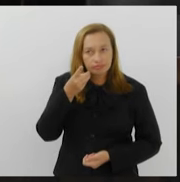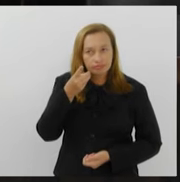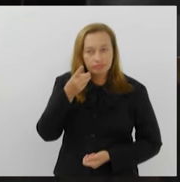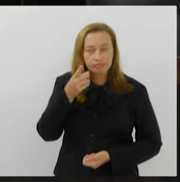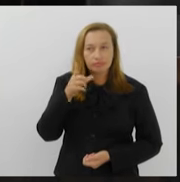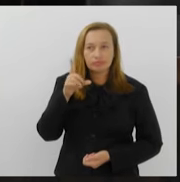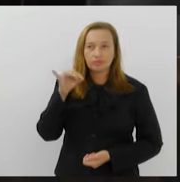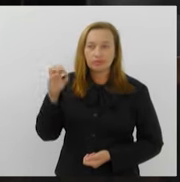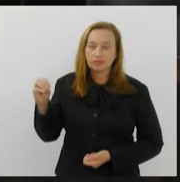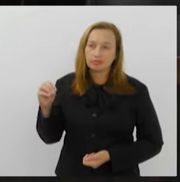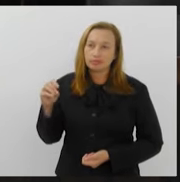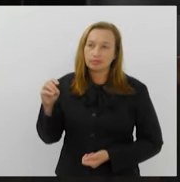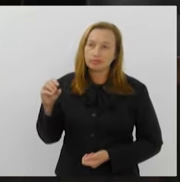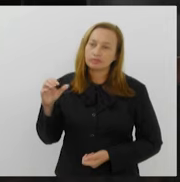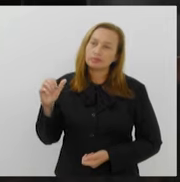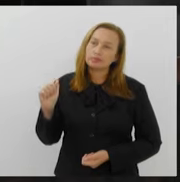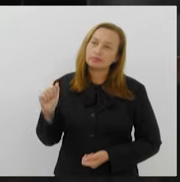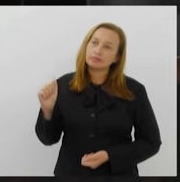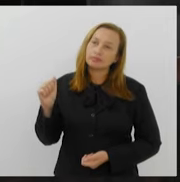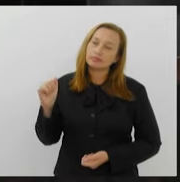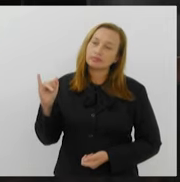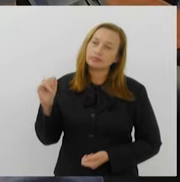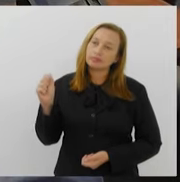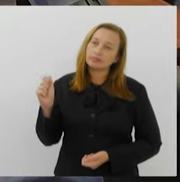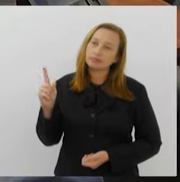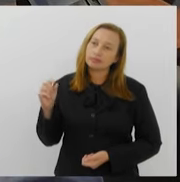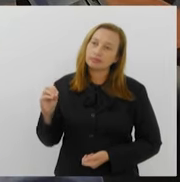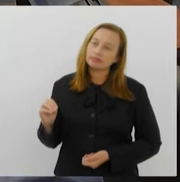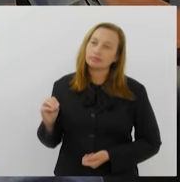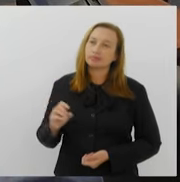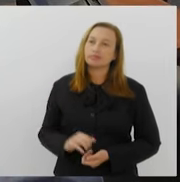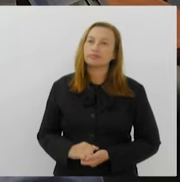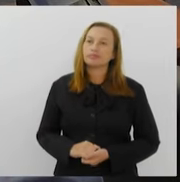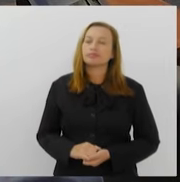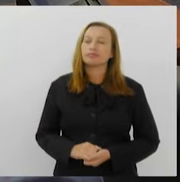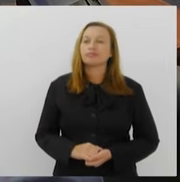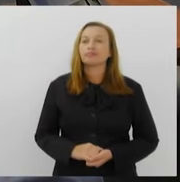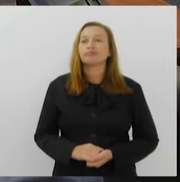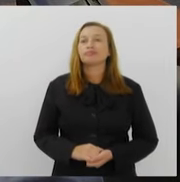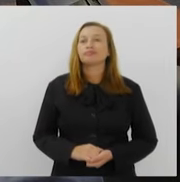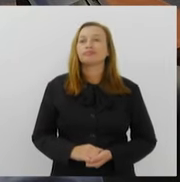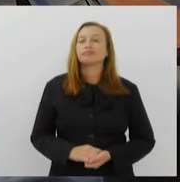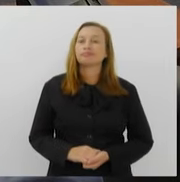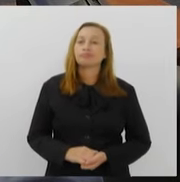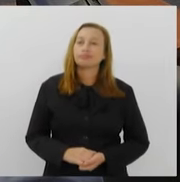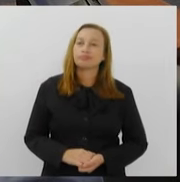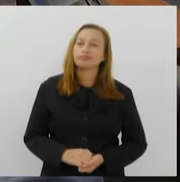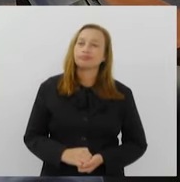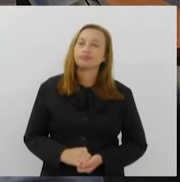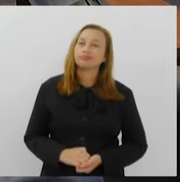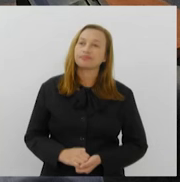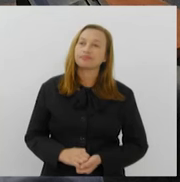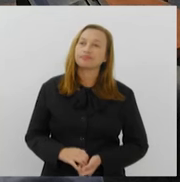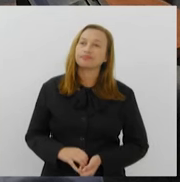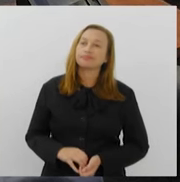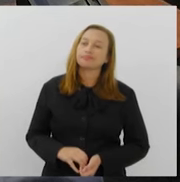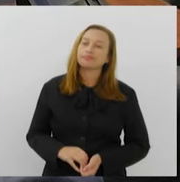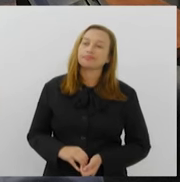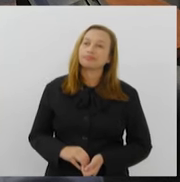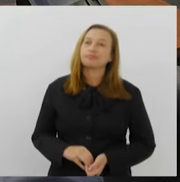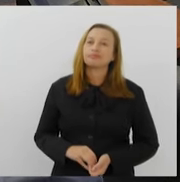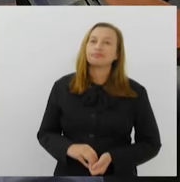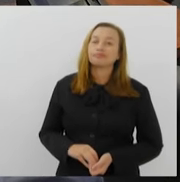Cláudio Caiado. Cláudio Caiado. Para emitir parecer, por favor, deputado Cláudio. Para emitir